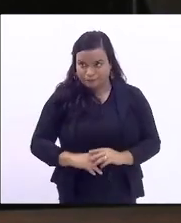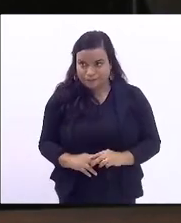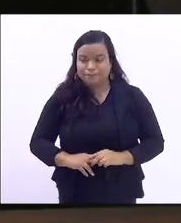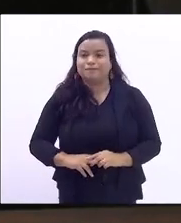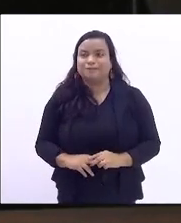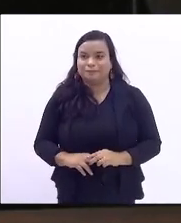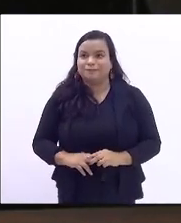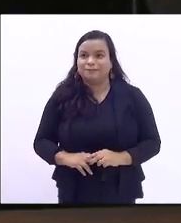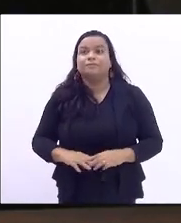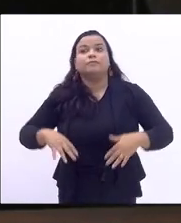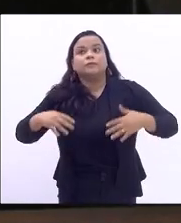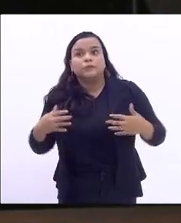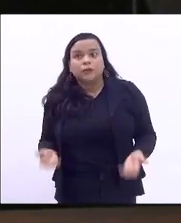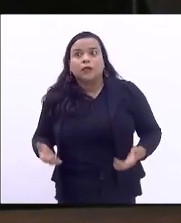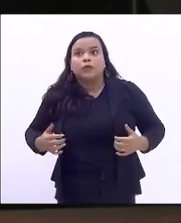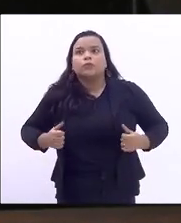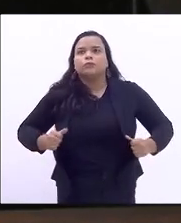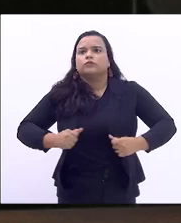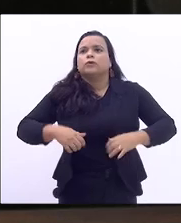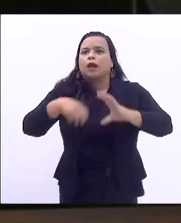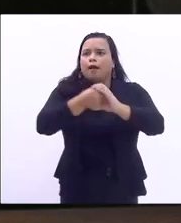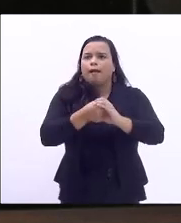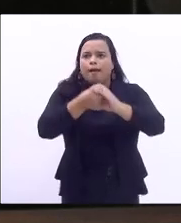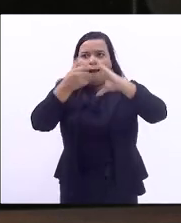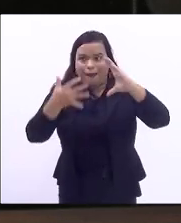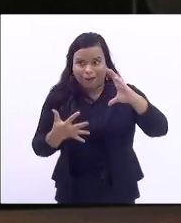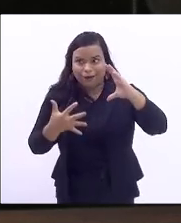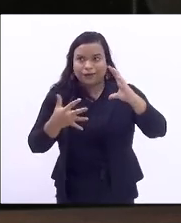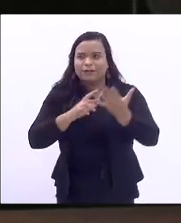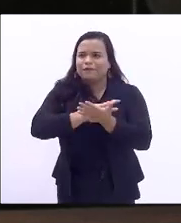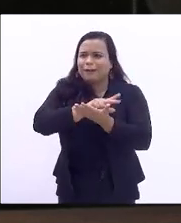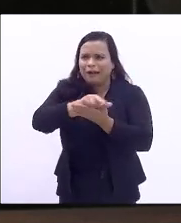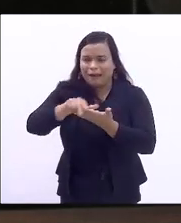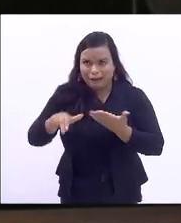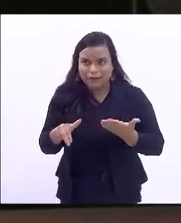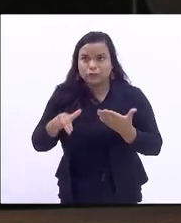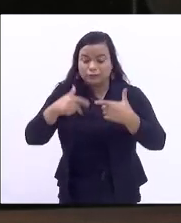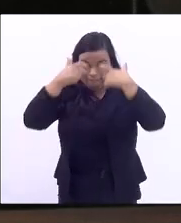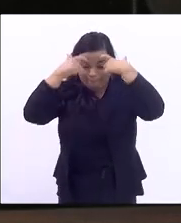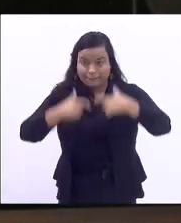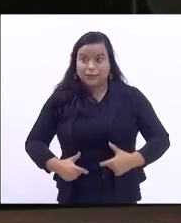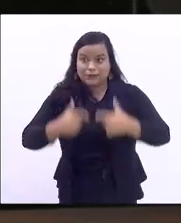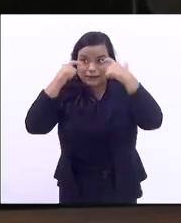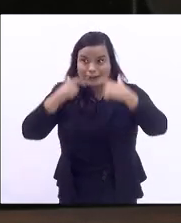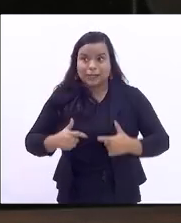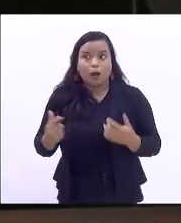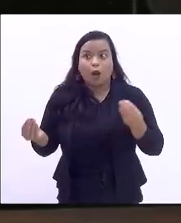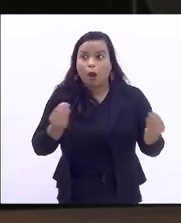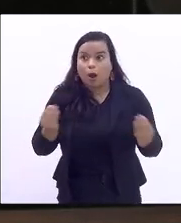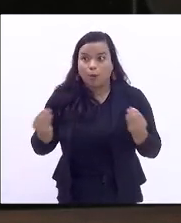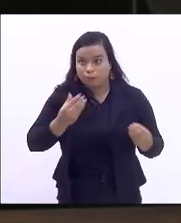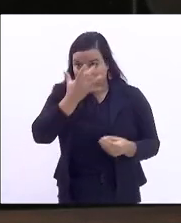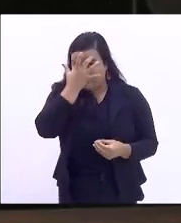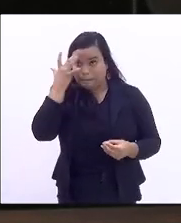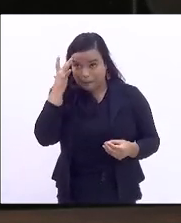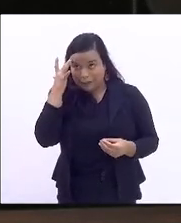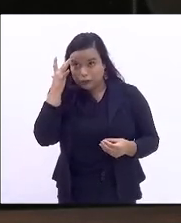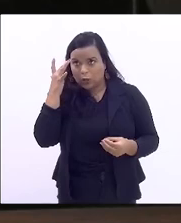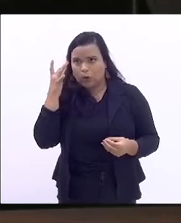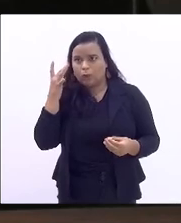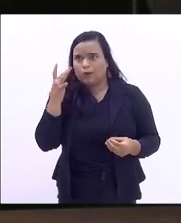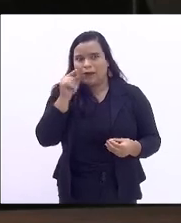Oi e aí diante das características físicas do suposto autor